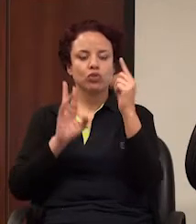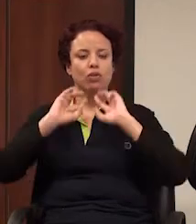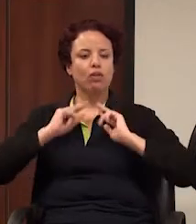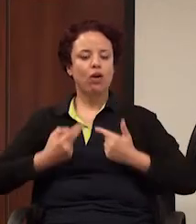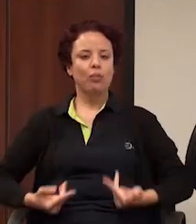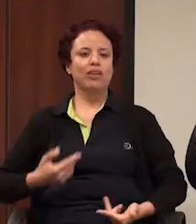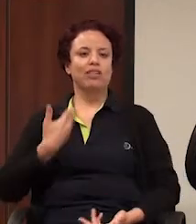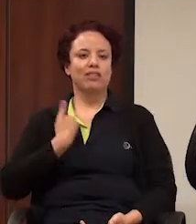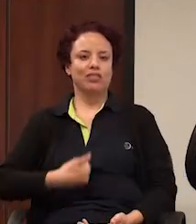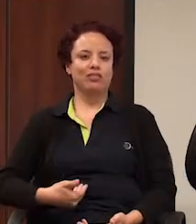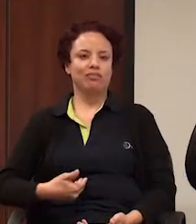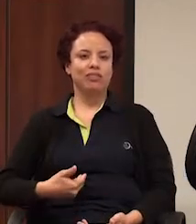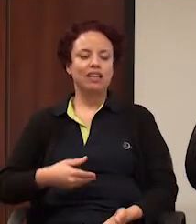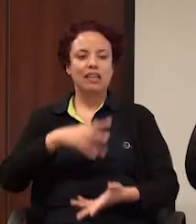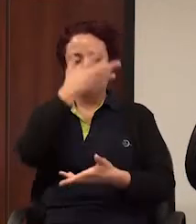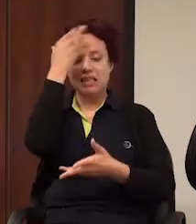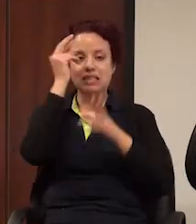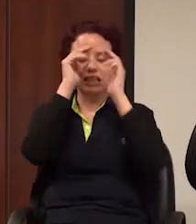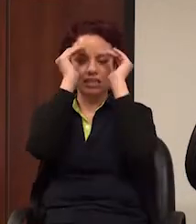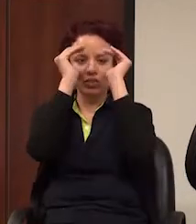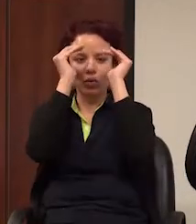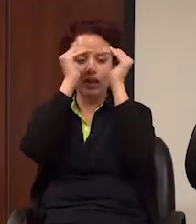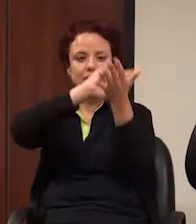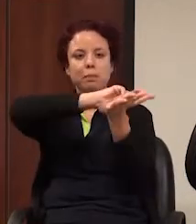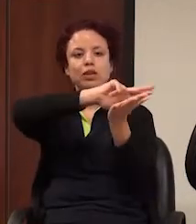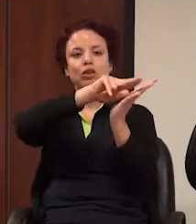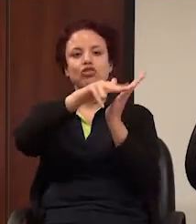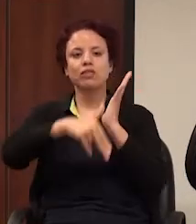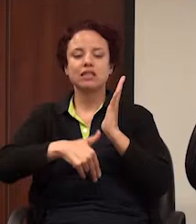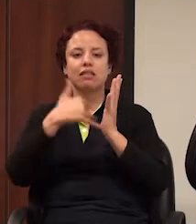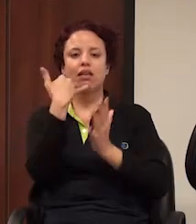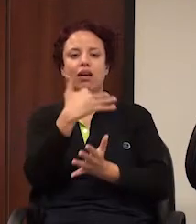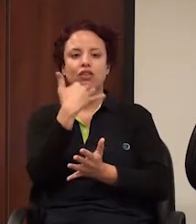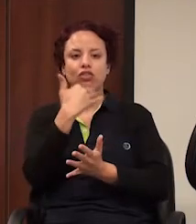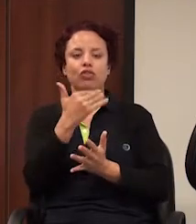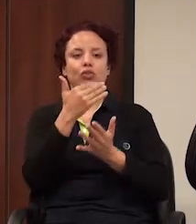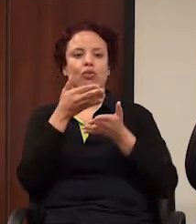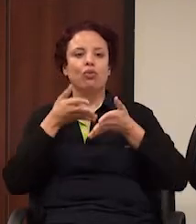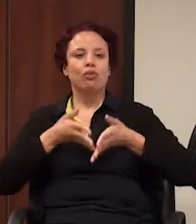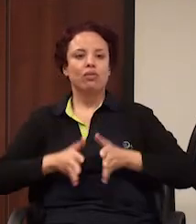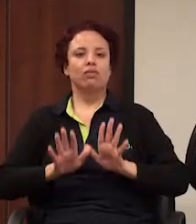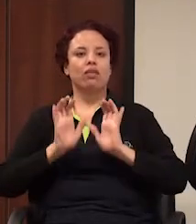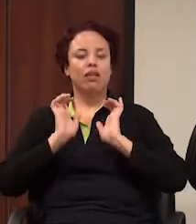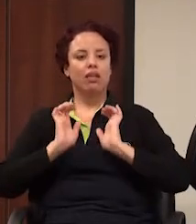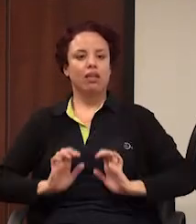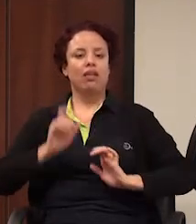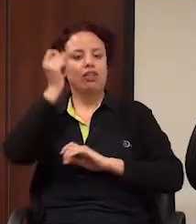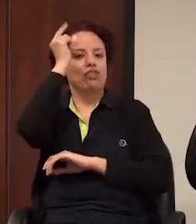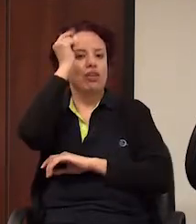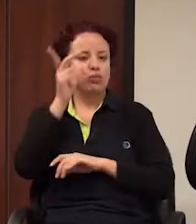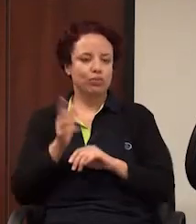né, sem respeitar as suas diversidades, as suas cores, as suas origens e as suas culturas.